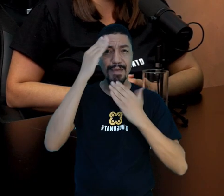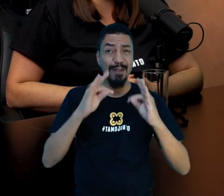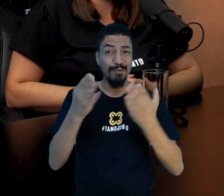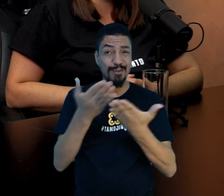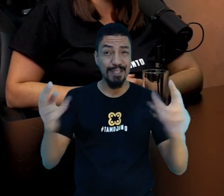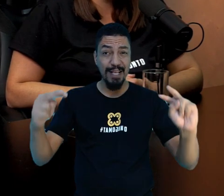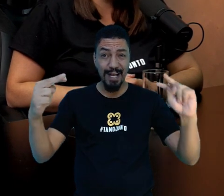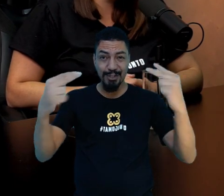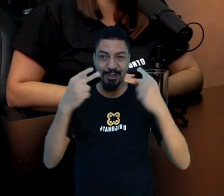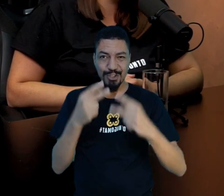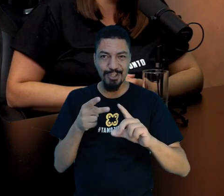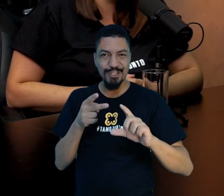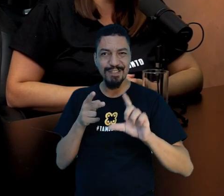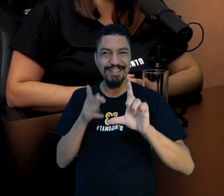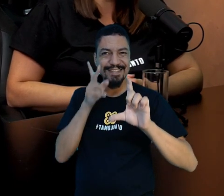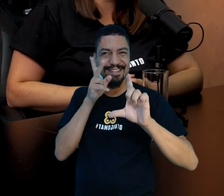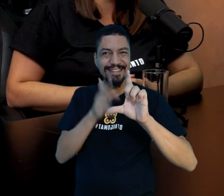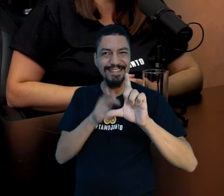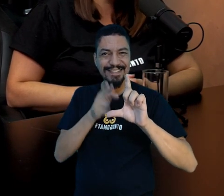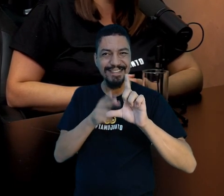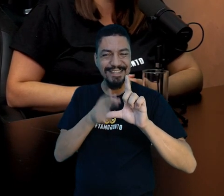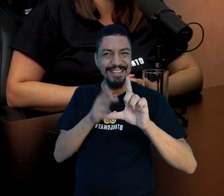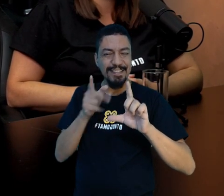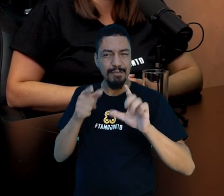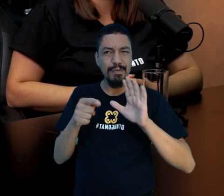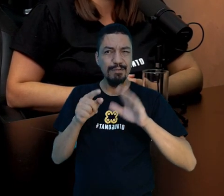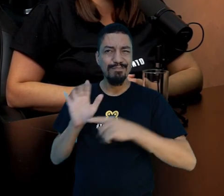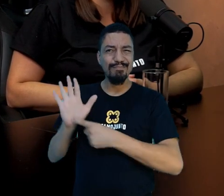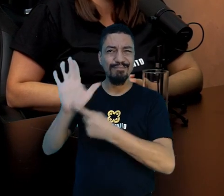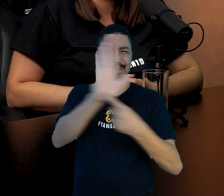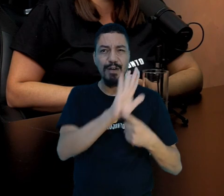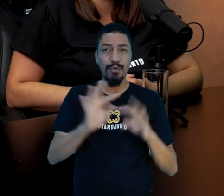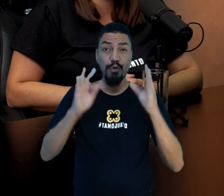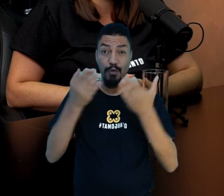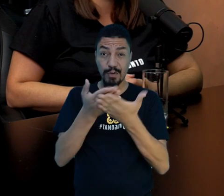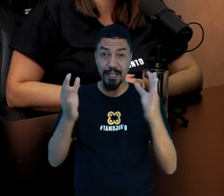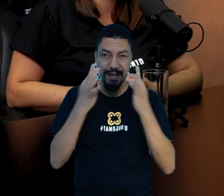pessoal. Obrigada por assistirem esse episódio do Tamo Junto Podcast. Fiquem